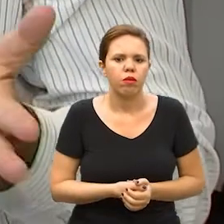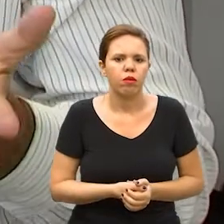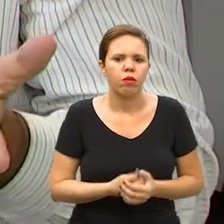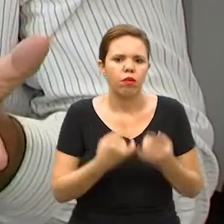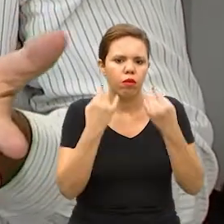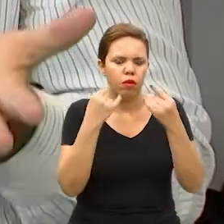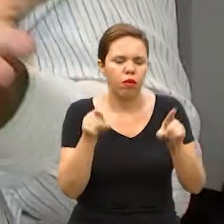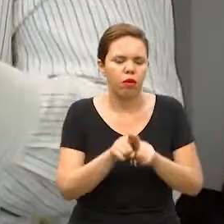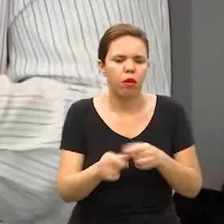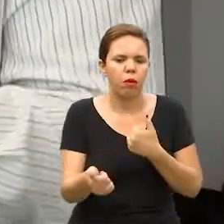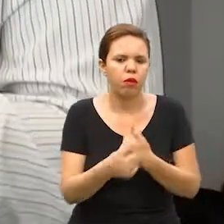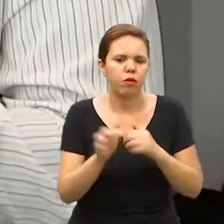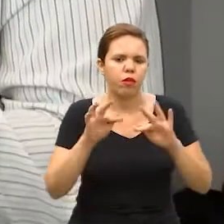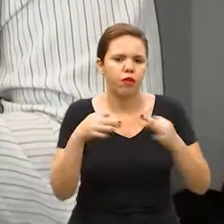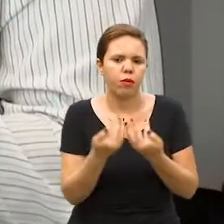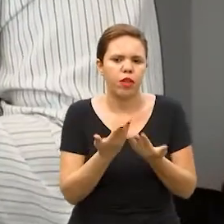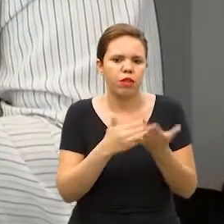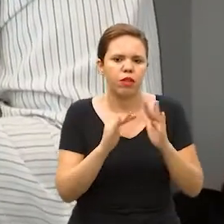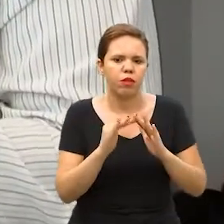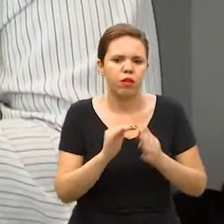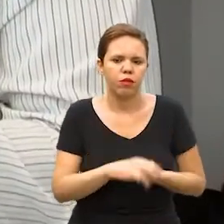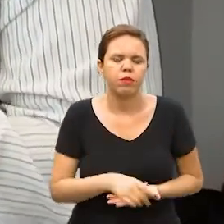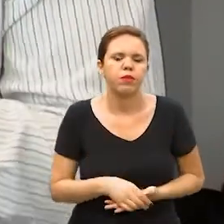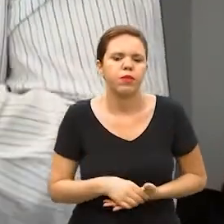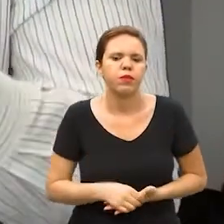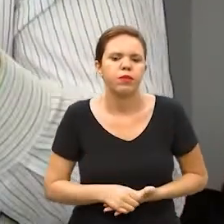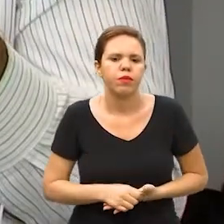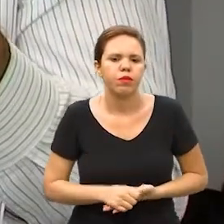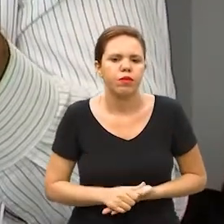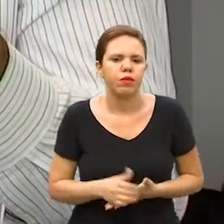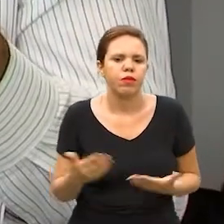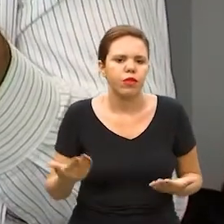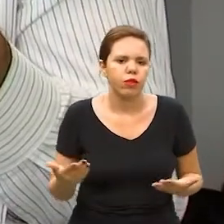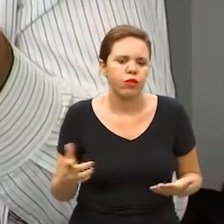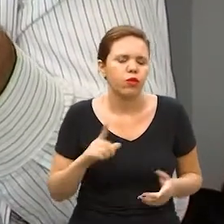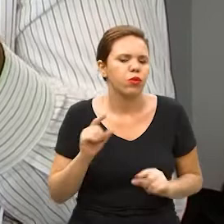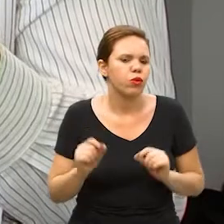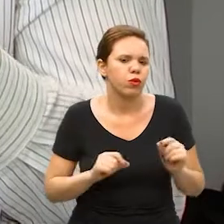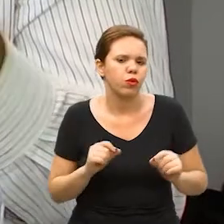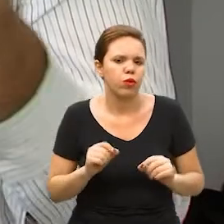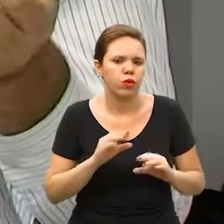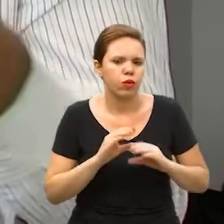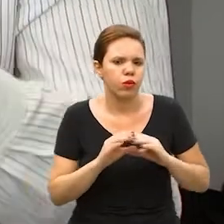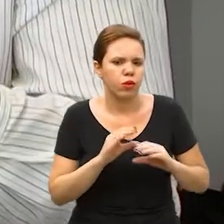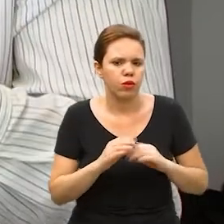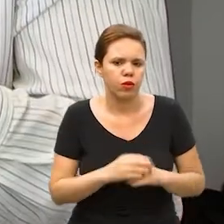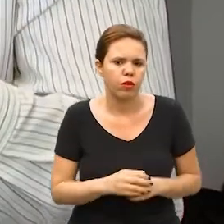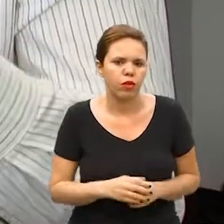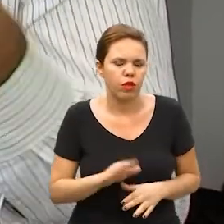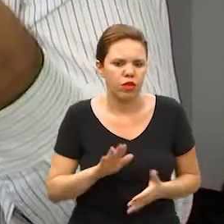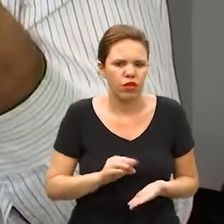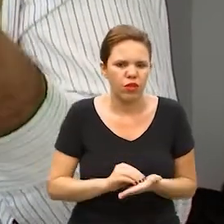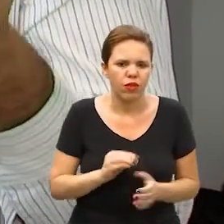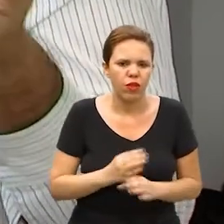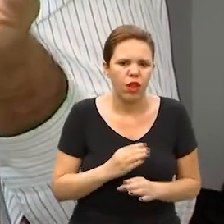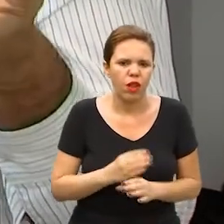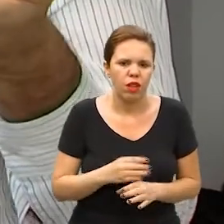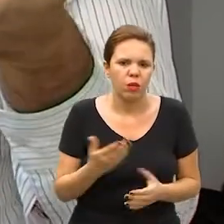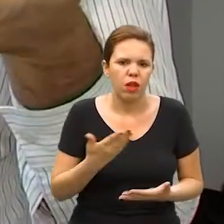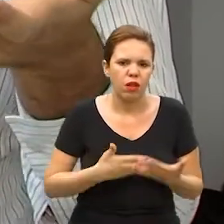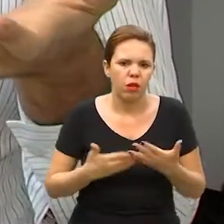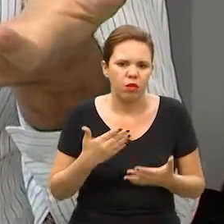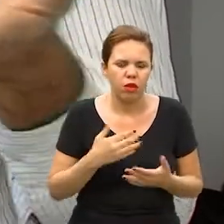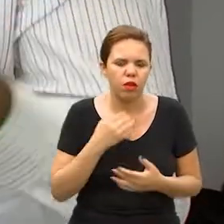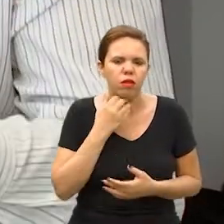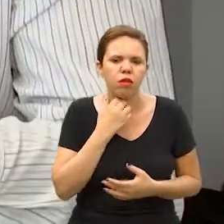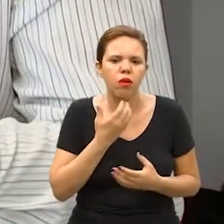de aproximar a família da escola, né? Então hoje existe essa comunicação falha, também atrapalha